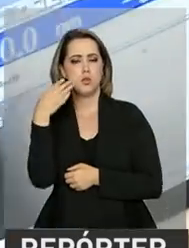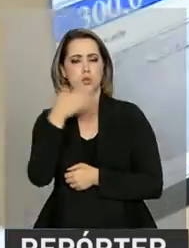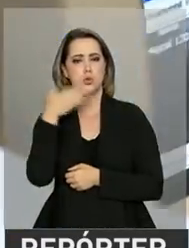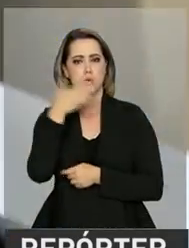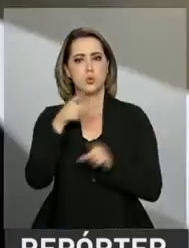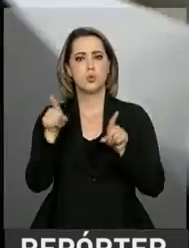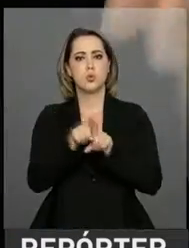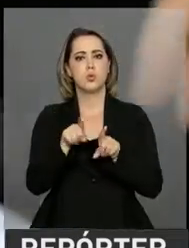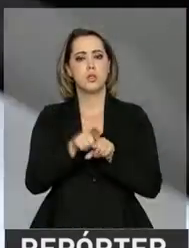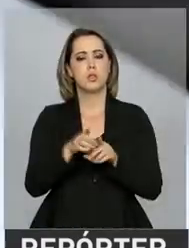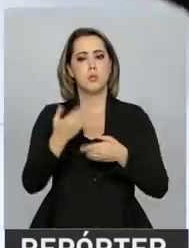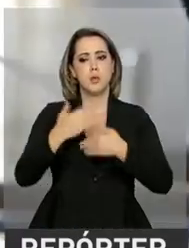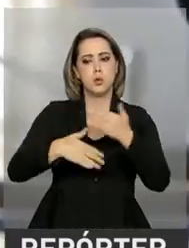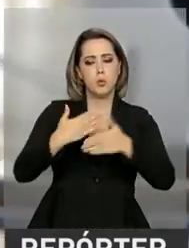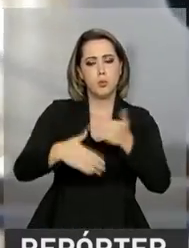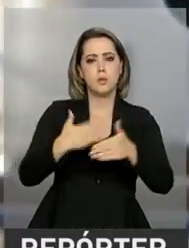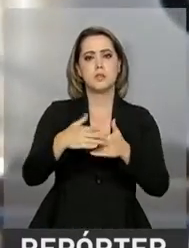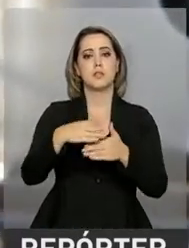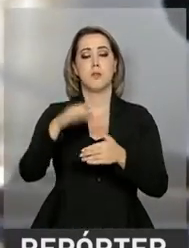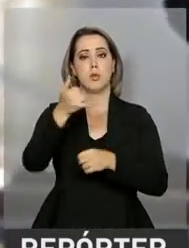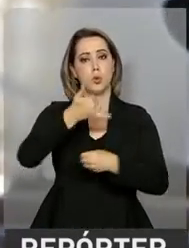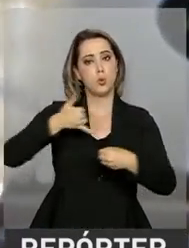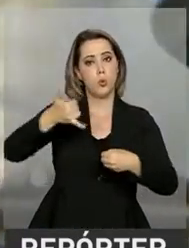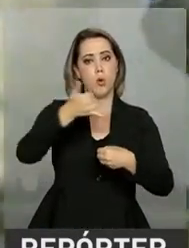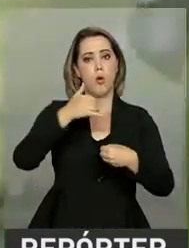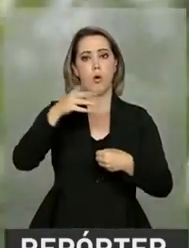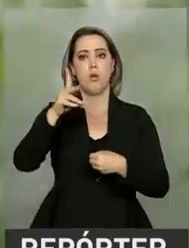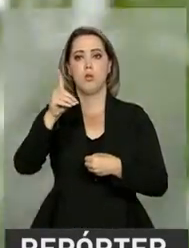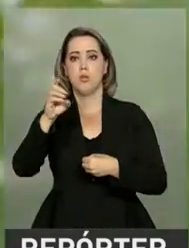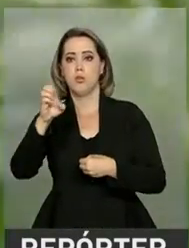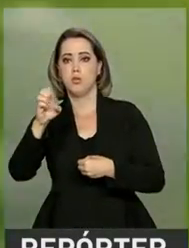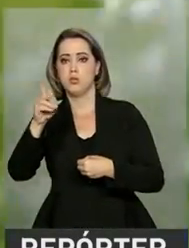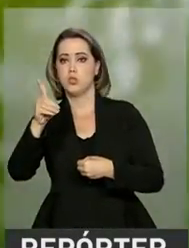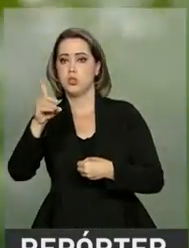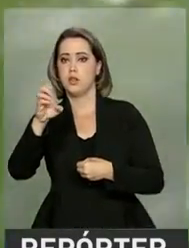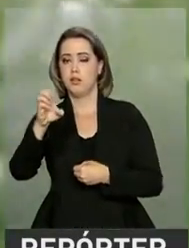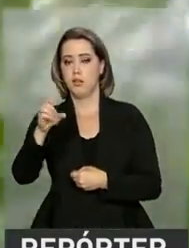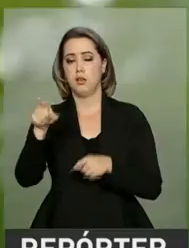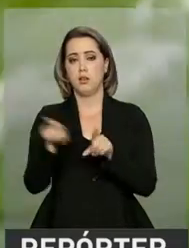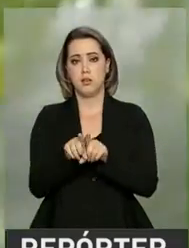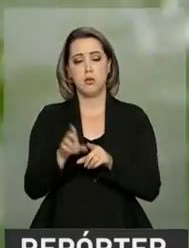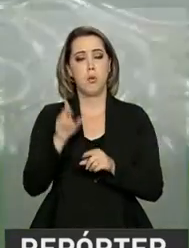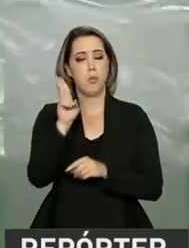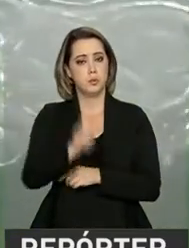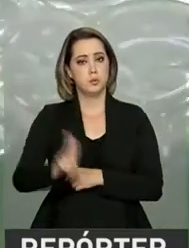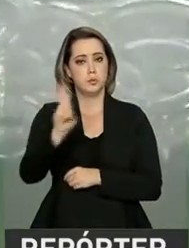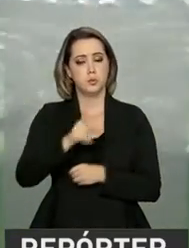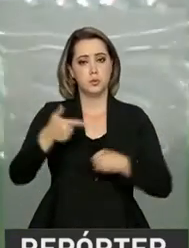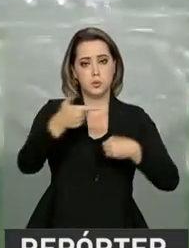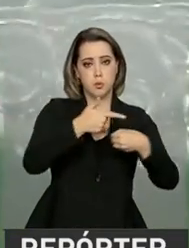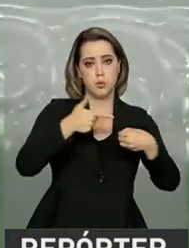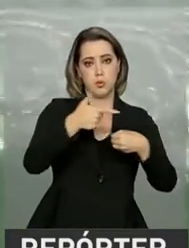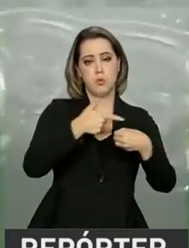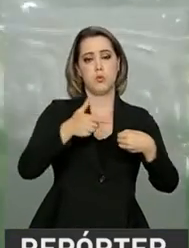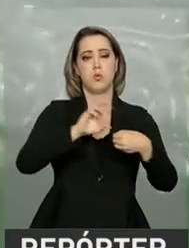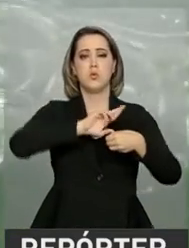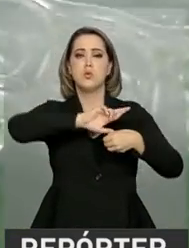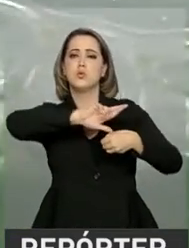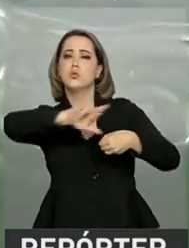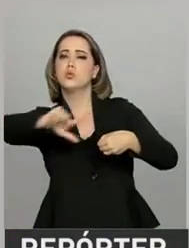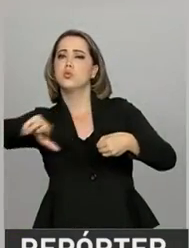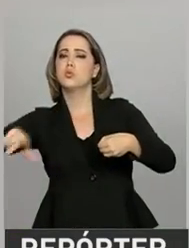do óleo de dendê, a biomassa das microalgas pode ser usada para a produção de biodiesel, etanol e de